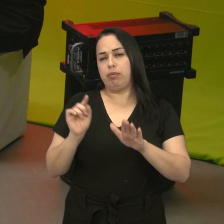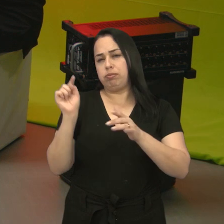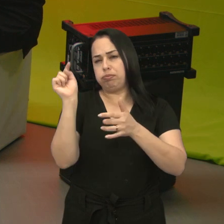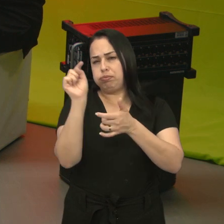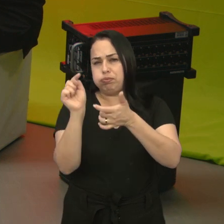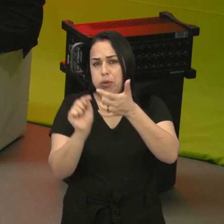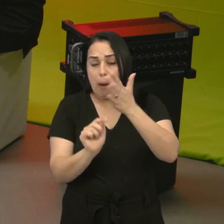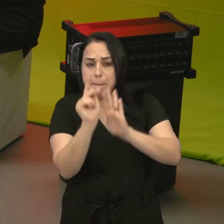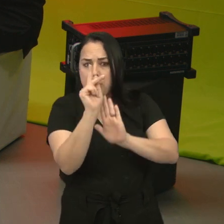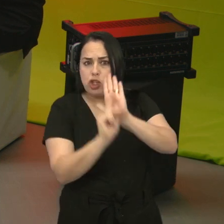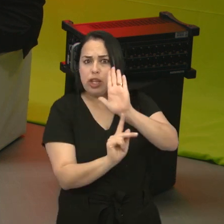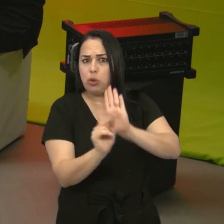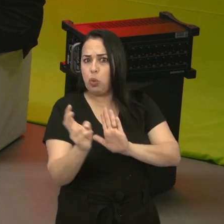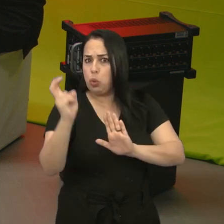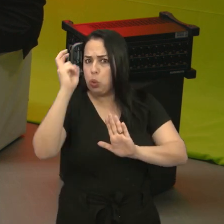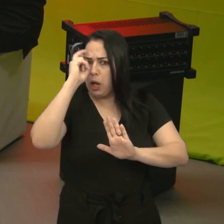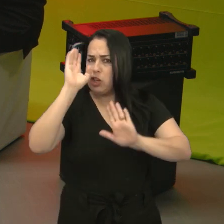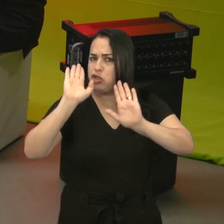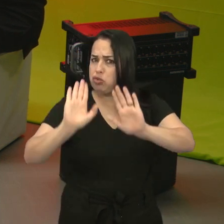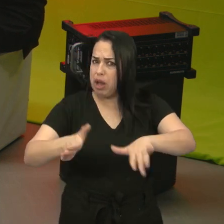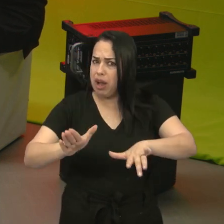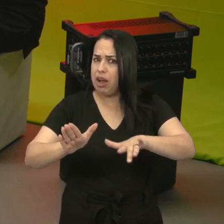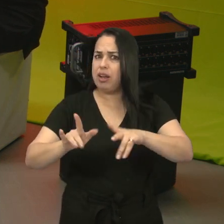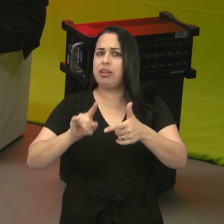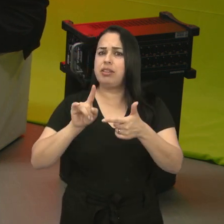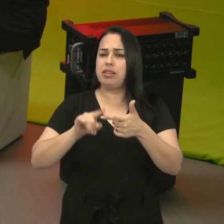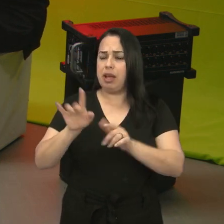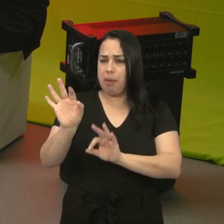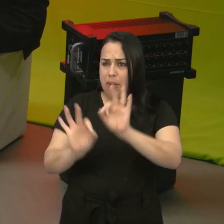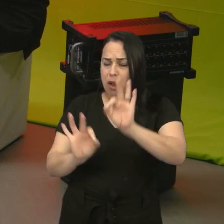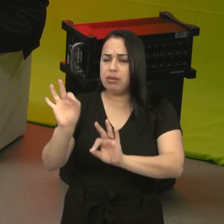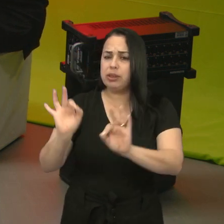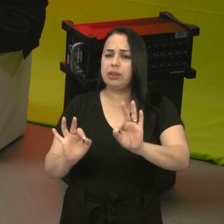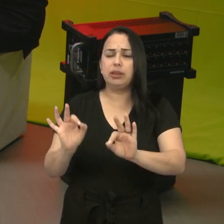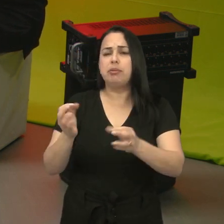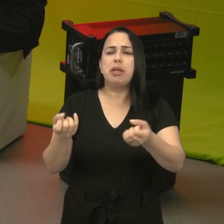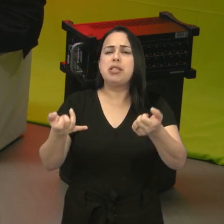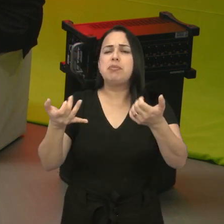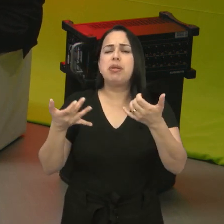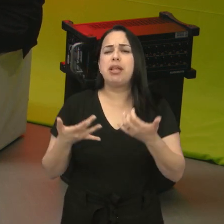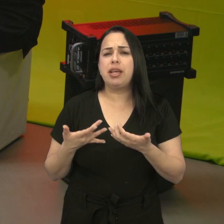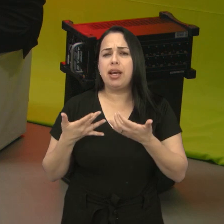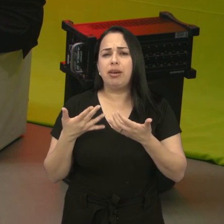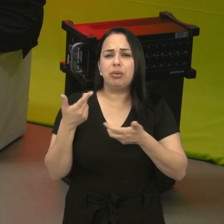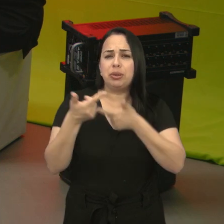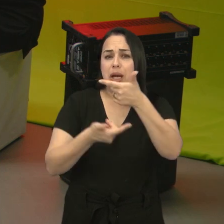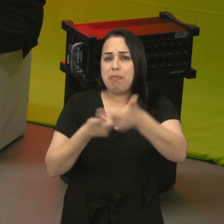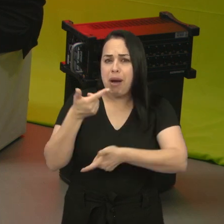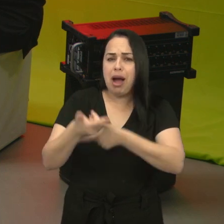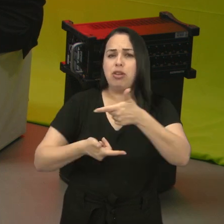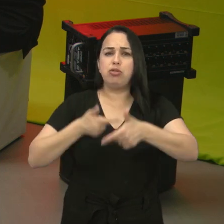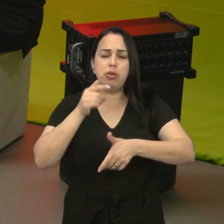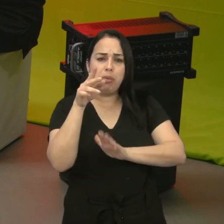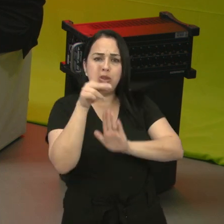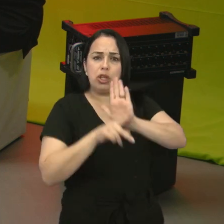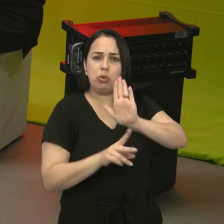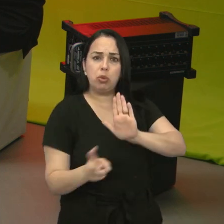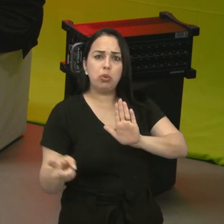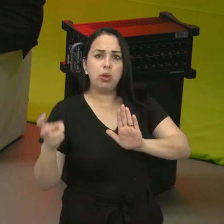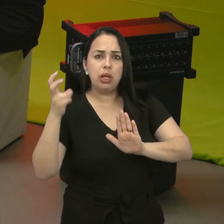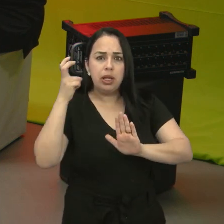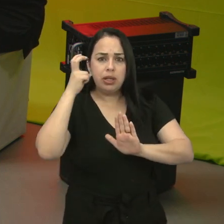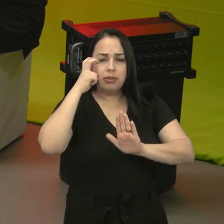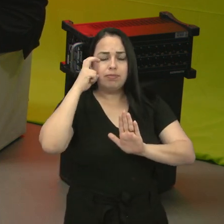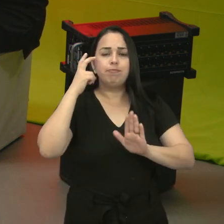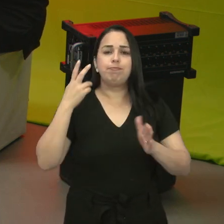diversos projetos culturais, né? Você também é uma produtora cultural. Sim. Fala pra gente um pouquinho mais desses trabalhos que você desenvolveu e até mesmo que traz